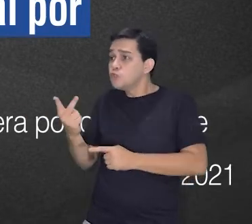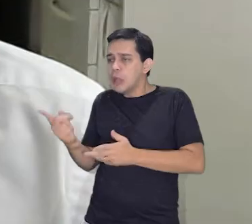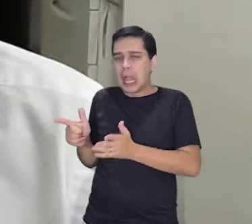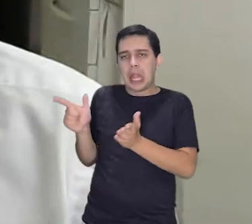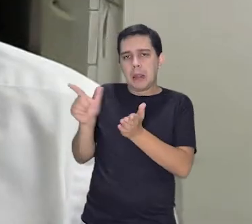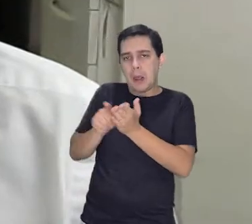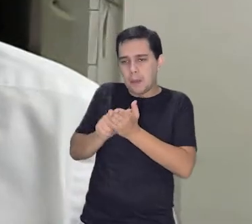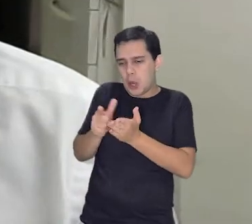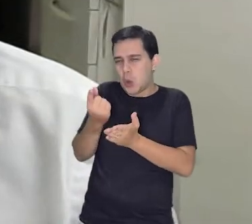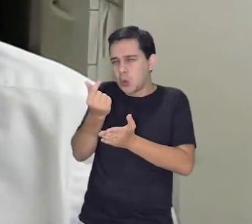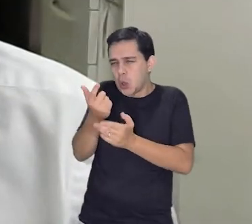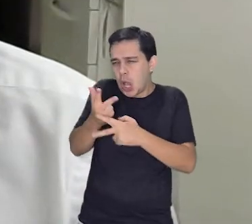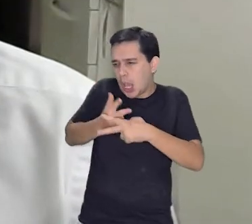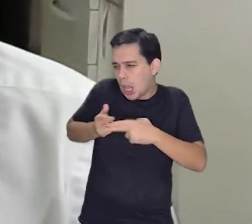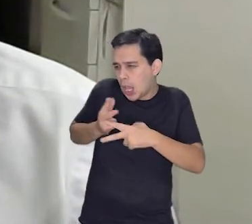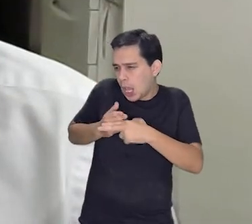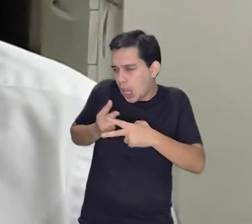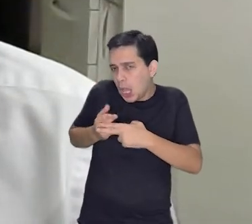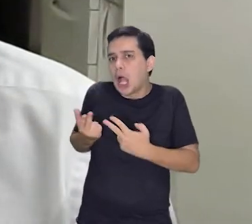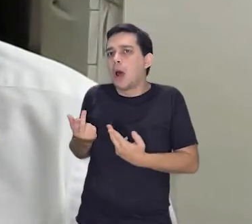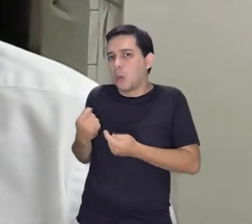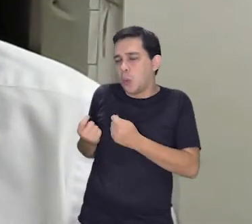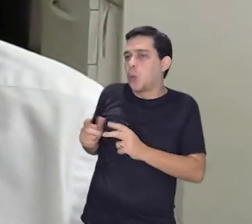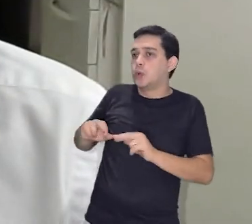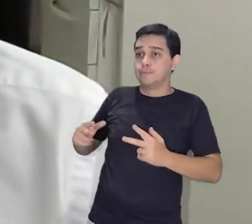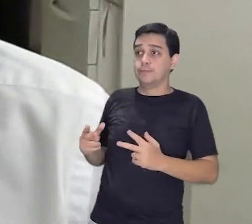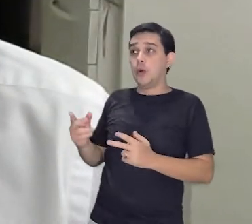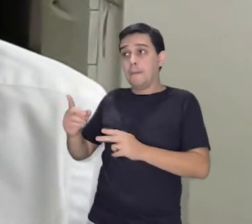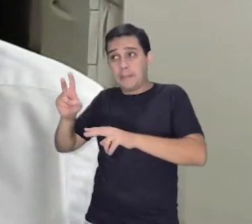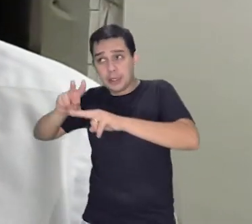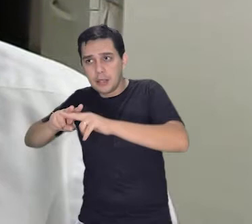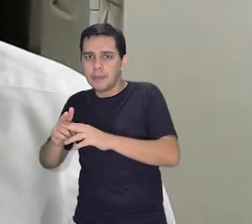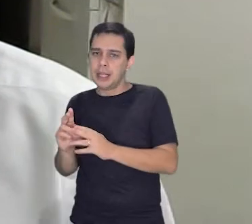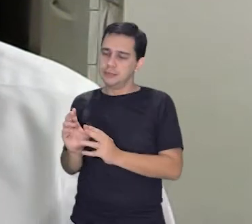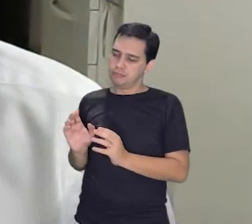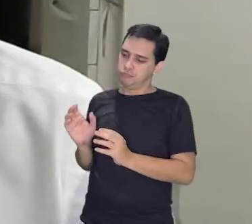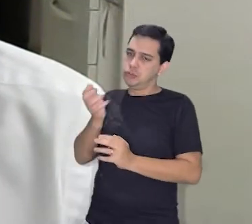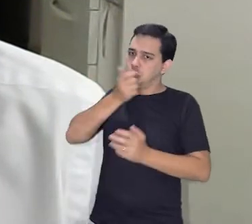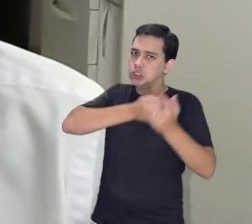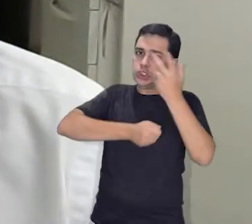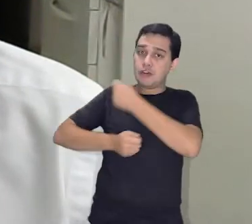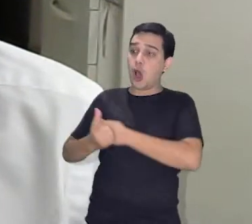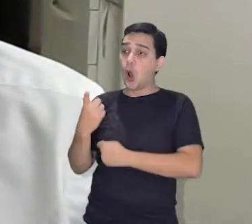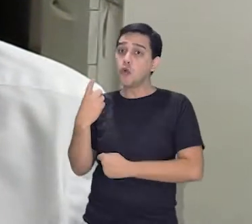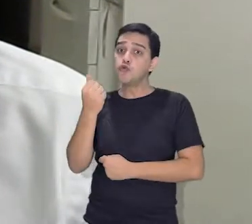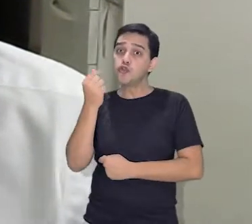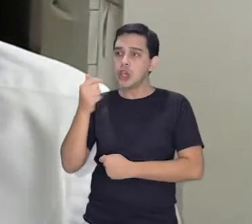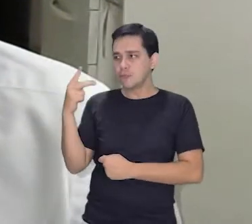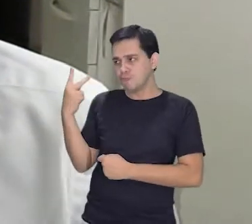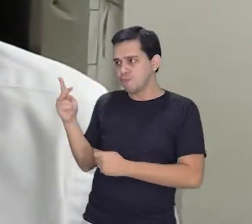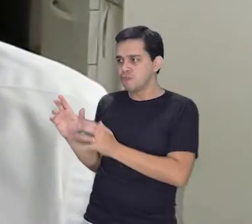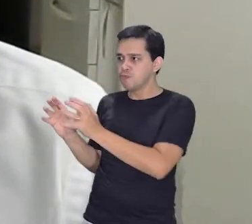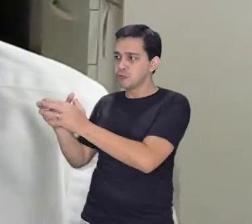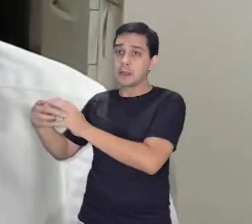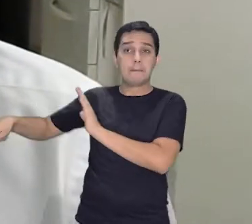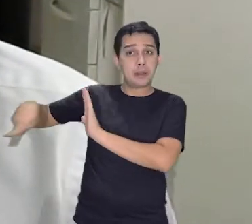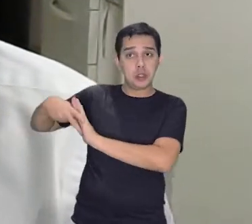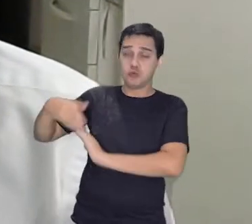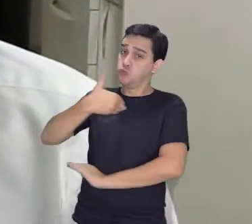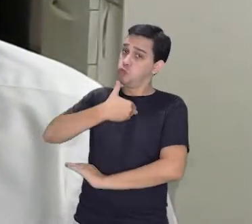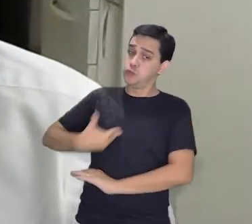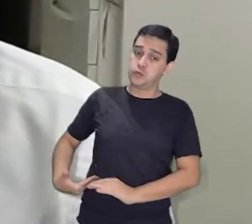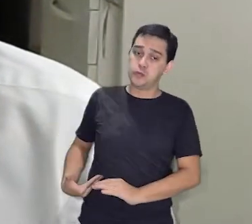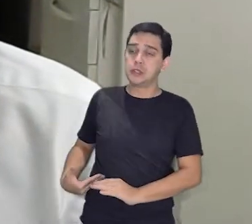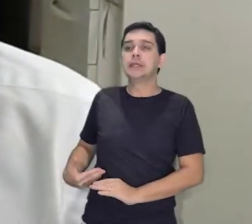compreendeu ser imprescindível essa prisão para a proteção desses bens jurídicos, a ordem pública, a instrução processual e até mesmo a aplicação da lei